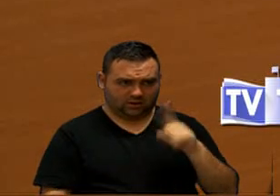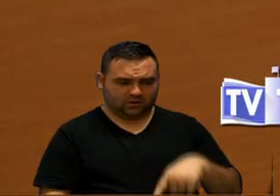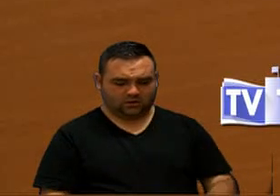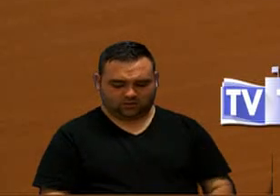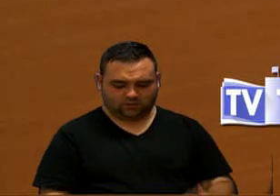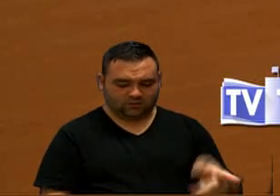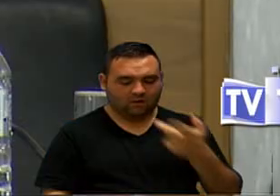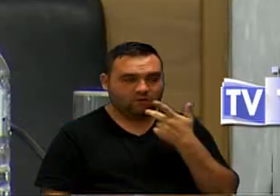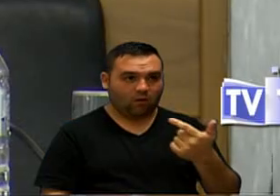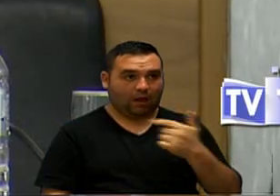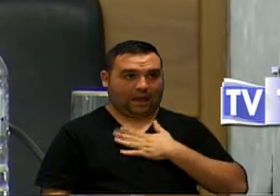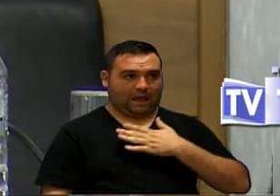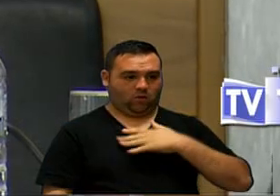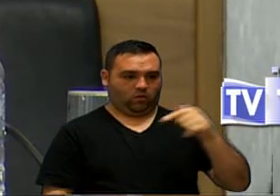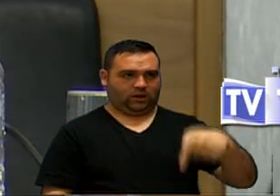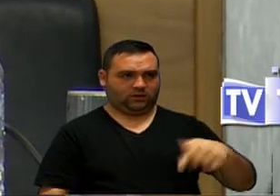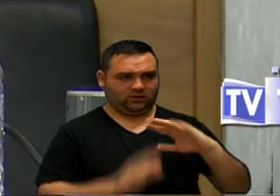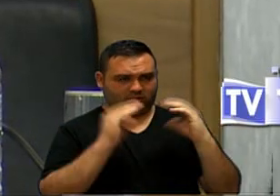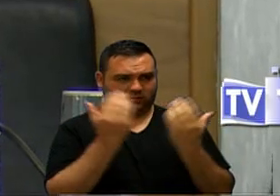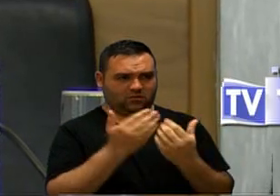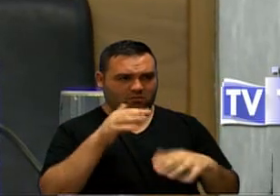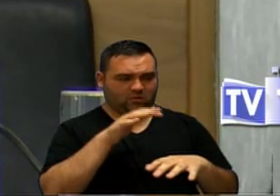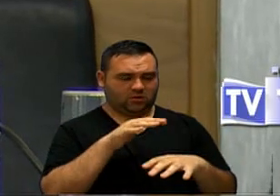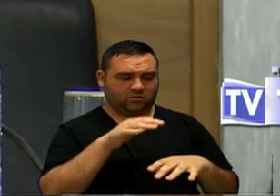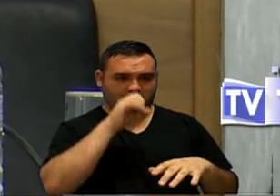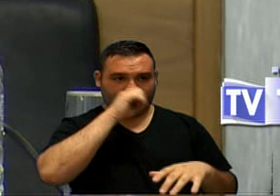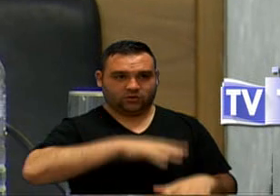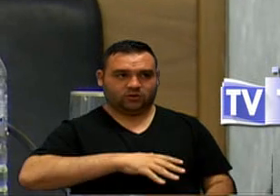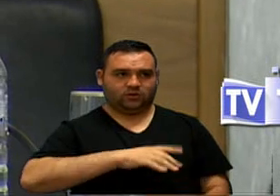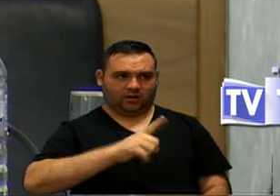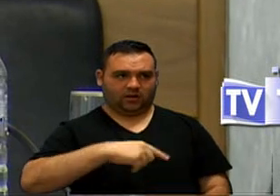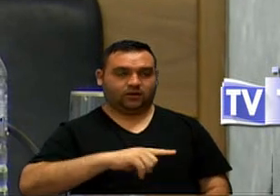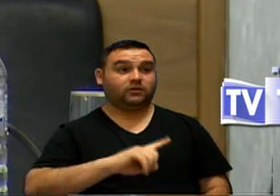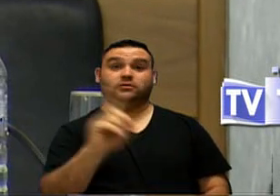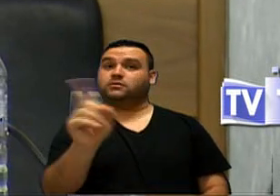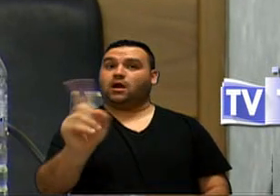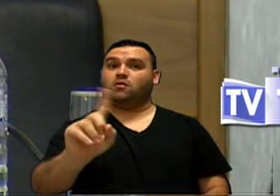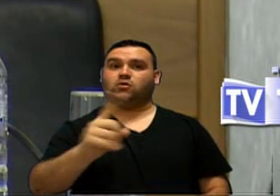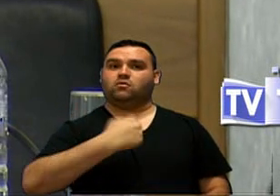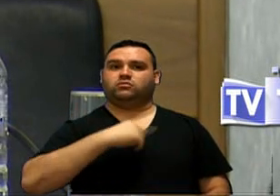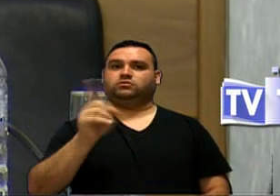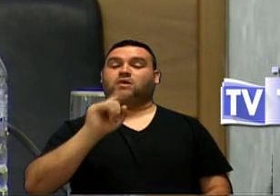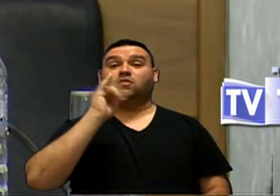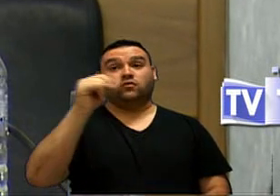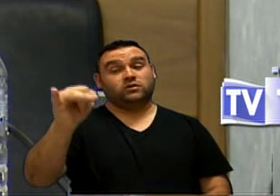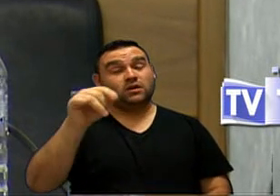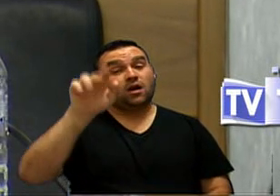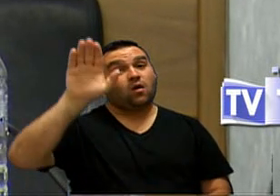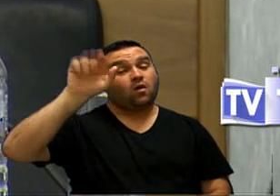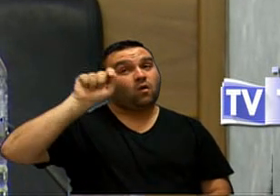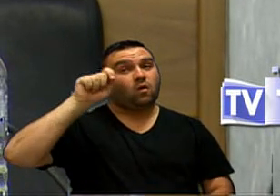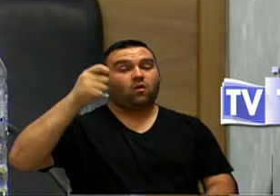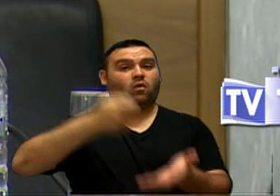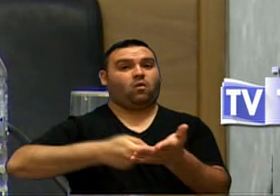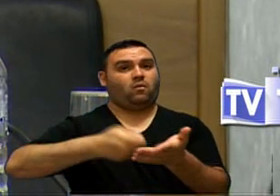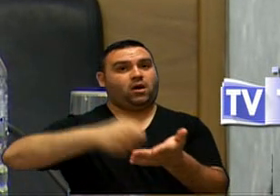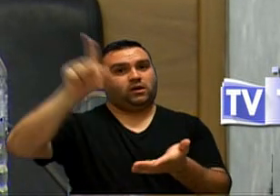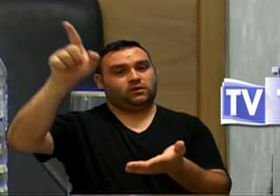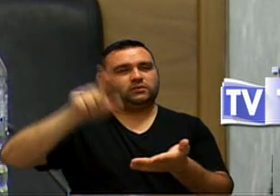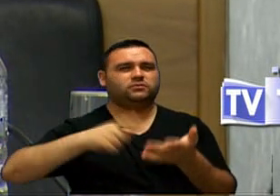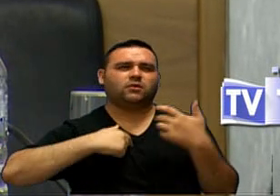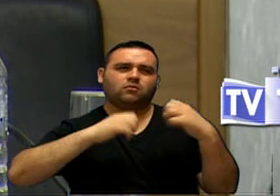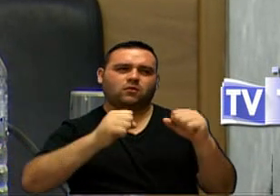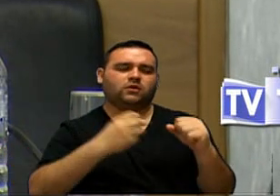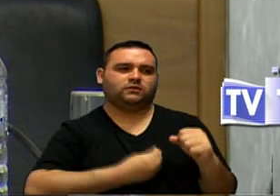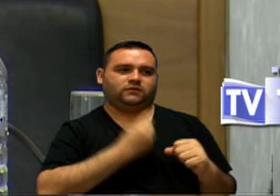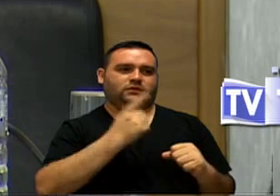O senhor disse que eu desrespeitei essa casa? Para eles. Não, de forma alguma, para Vossa Excelência cobrar eles. Entendi. O senhor poderia